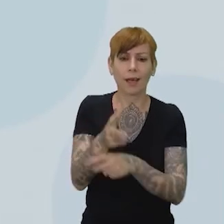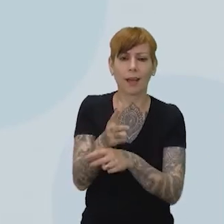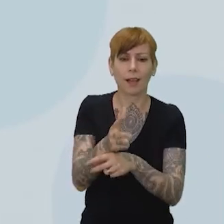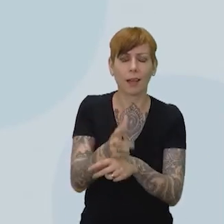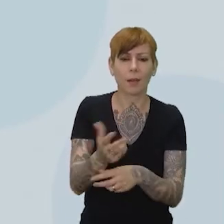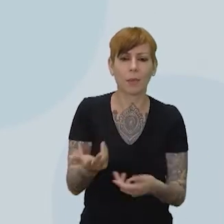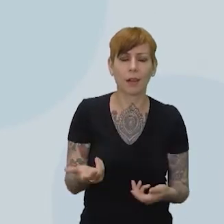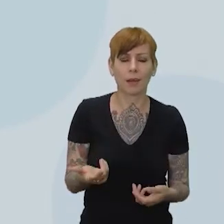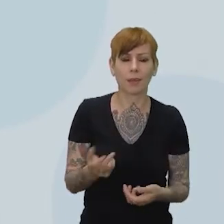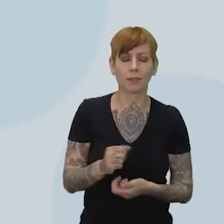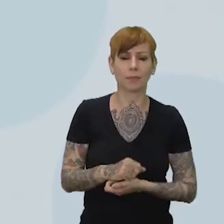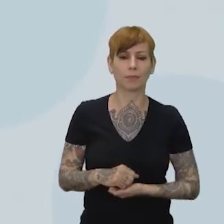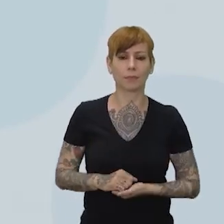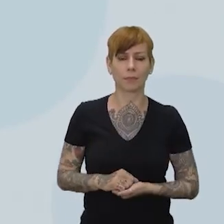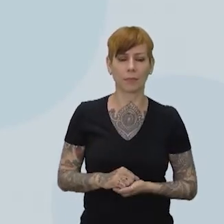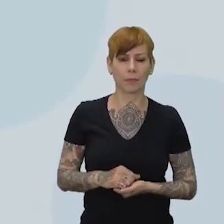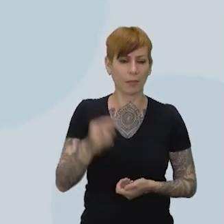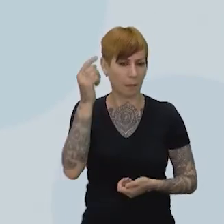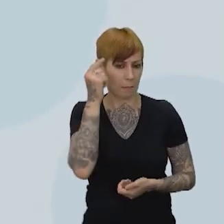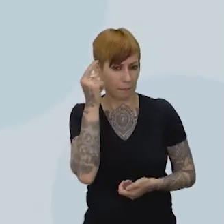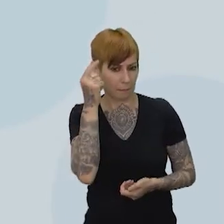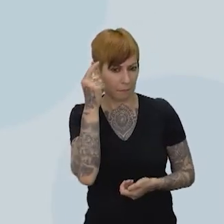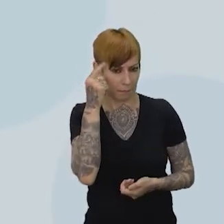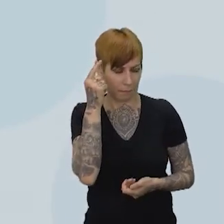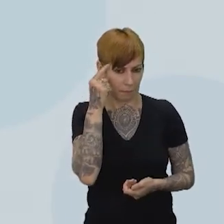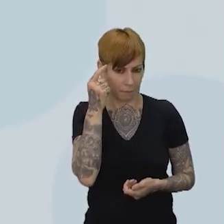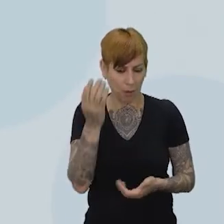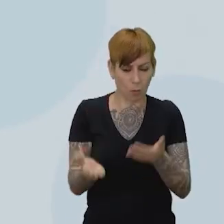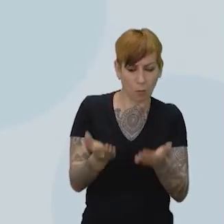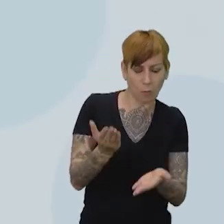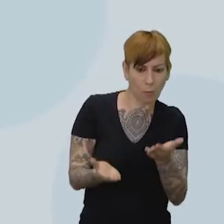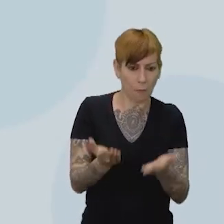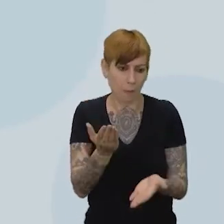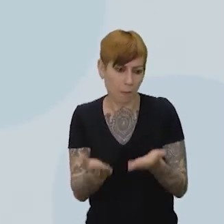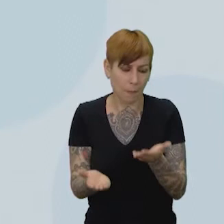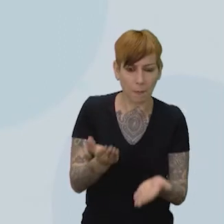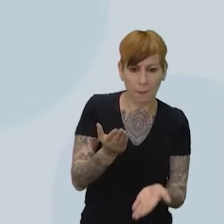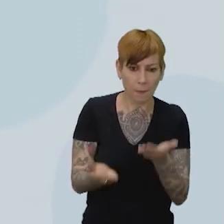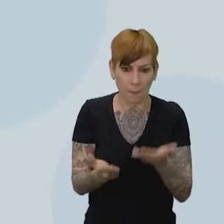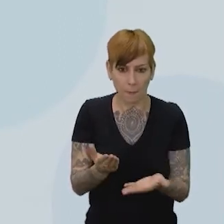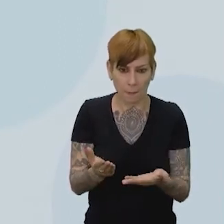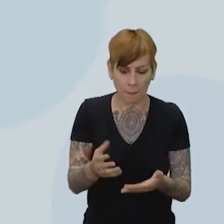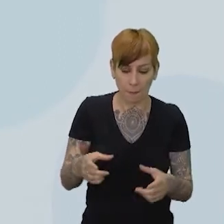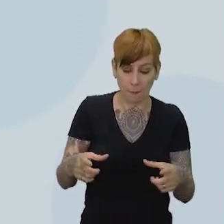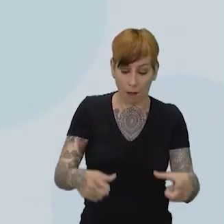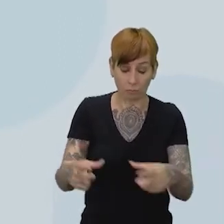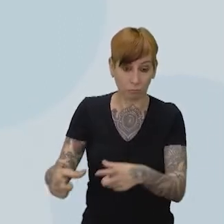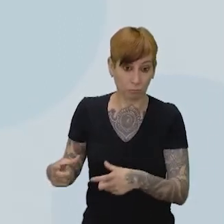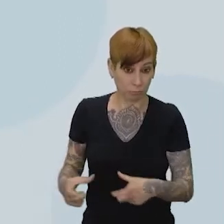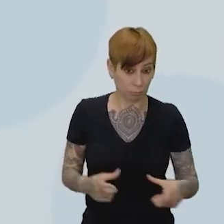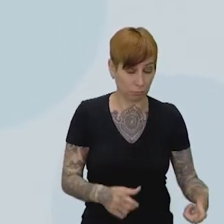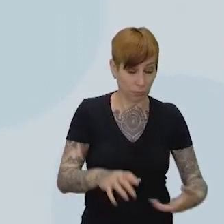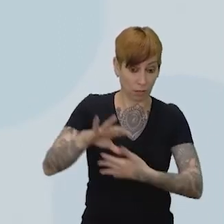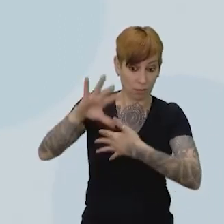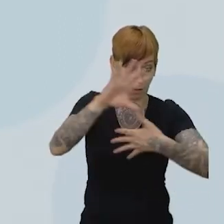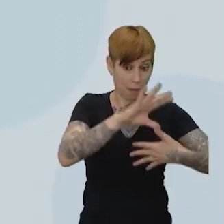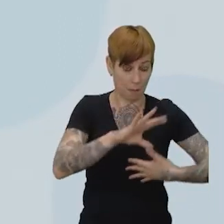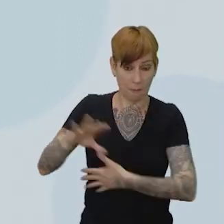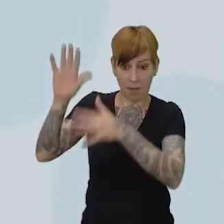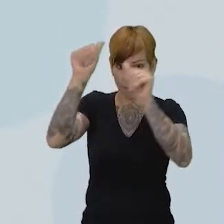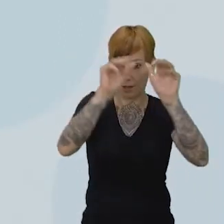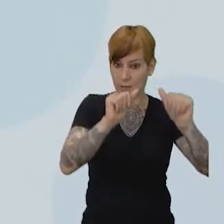aqui. Do ponto de vista comparativo, o território da América Espanhola